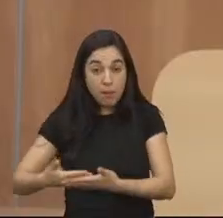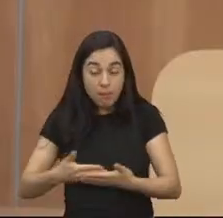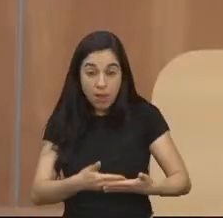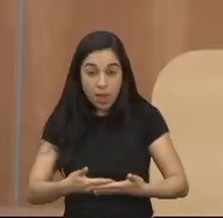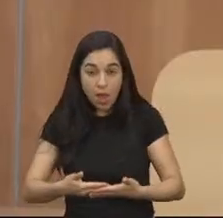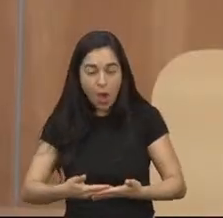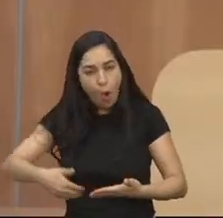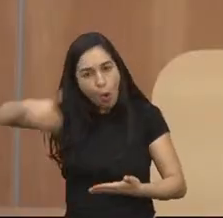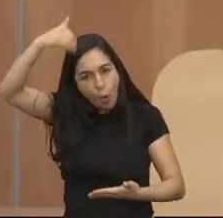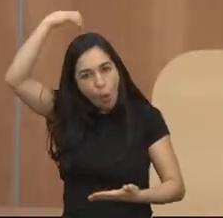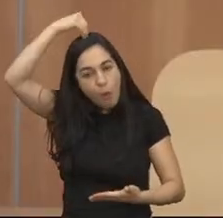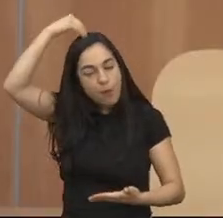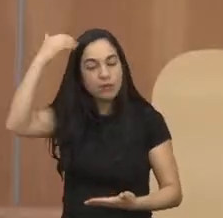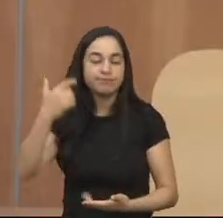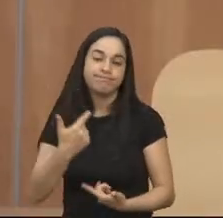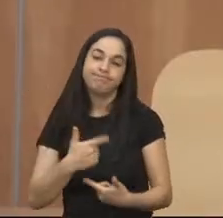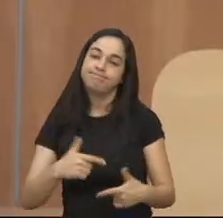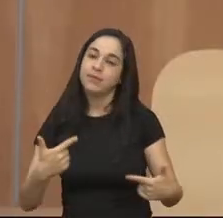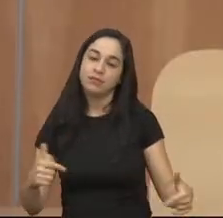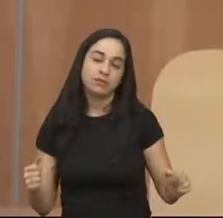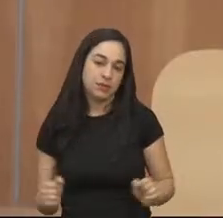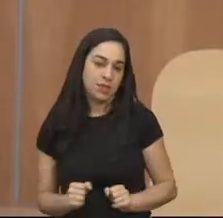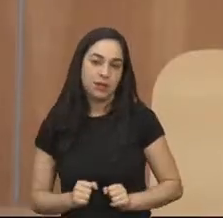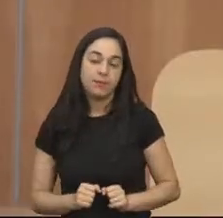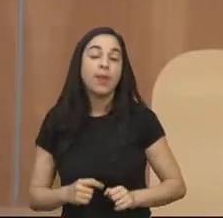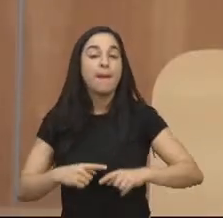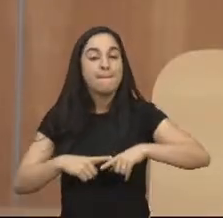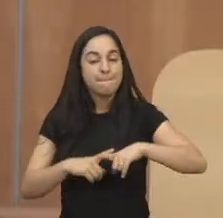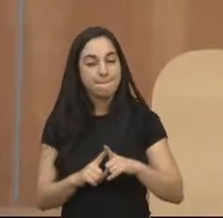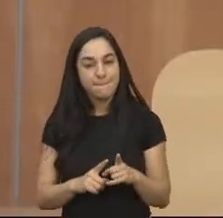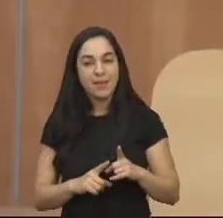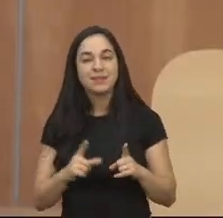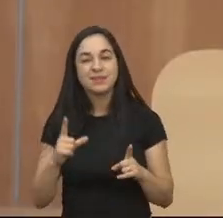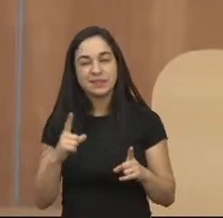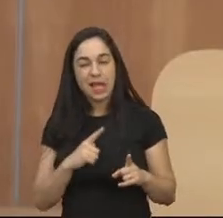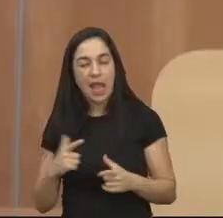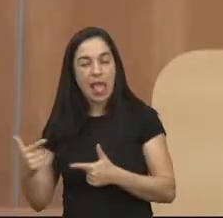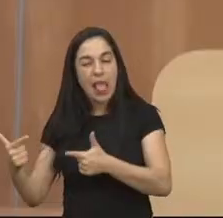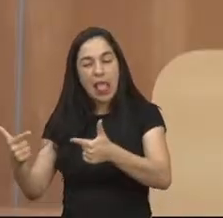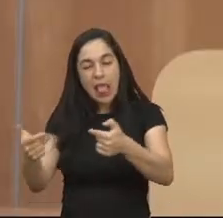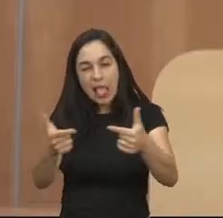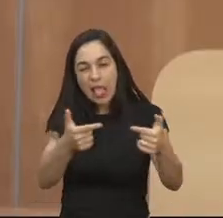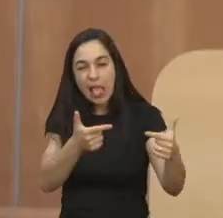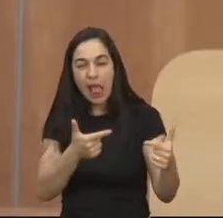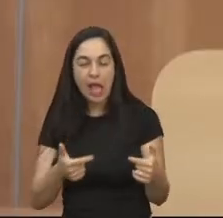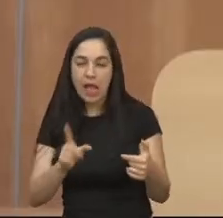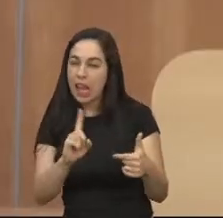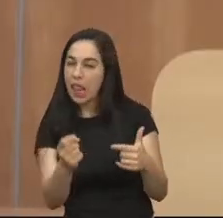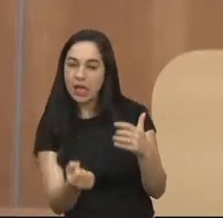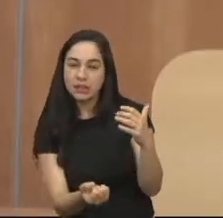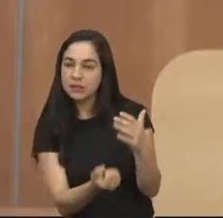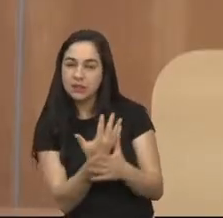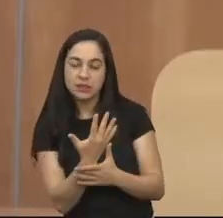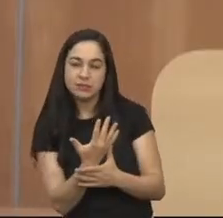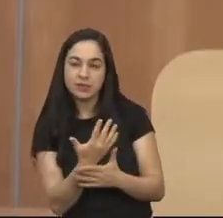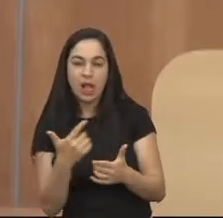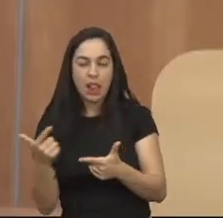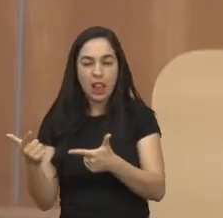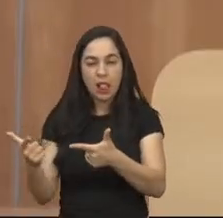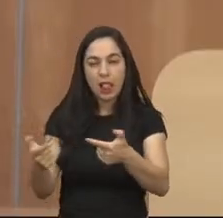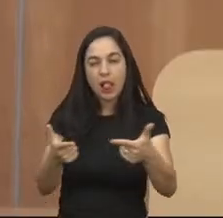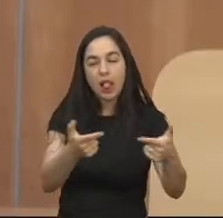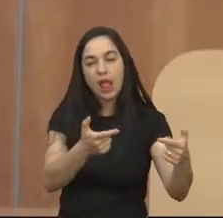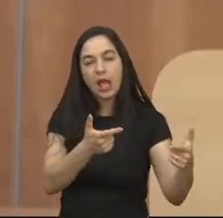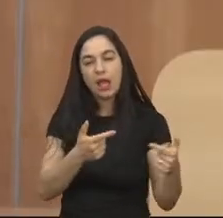Gaza, mas estão sendo penalizadas por guerras que elas não produziram, por guerras de